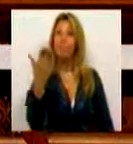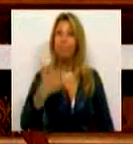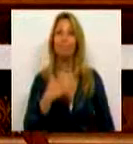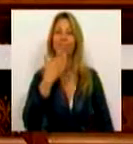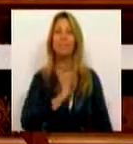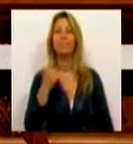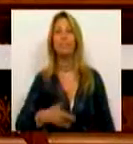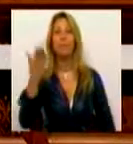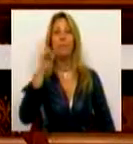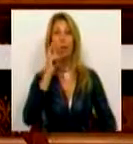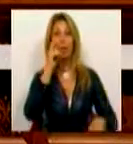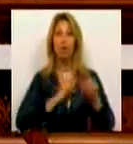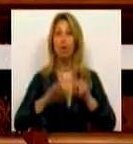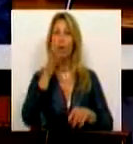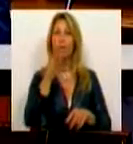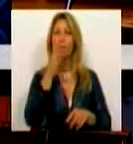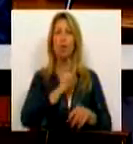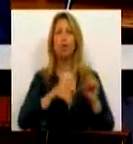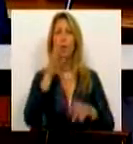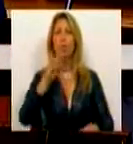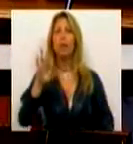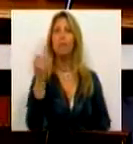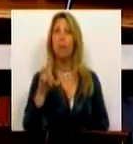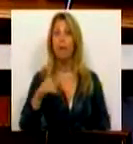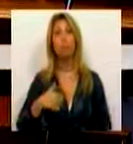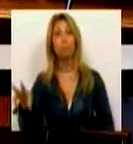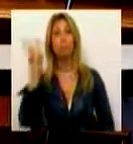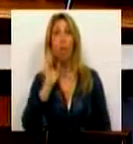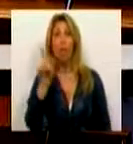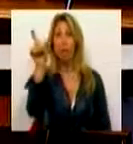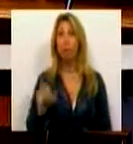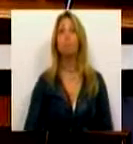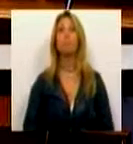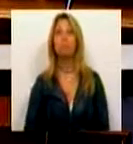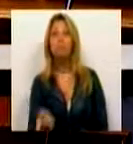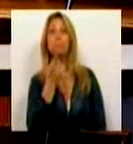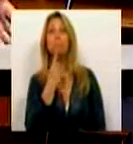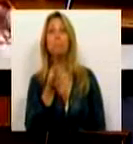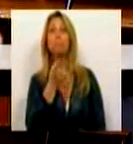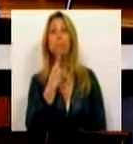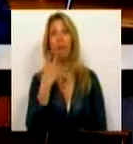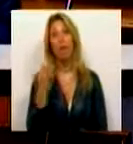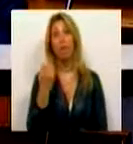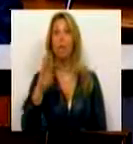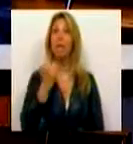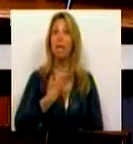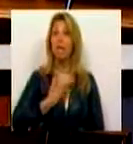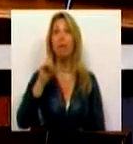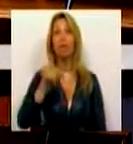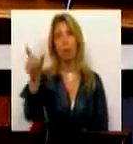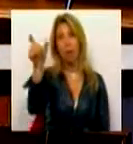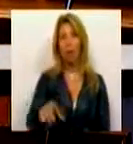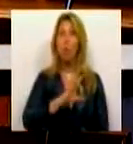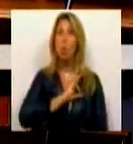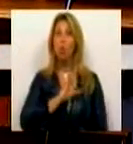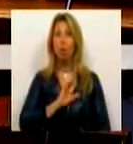Sr. Presidente, muito obrigado. Senhoras e Srs. Deputados, Sr. Deputado Miguel Santos, ouvindo, percebo que, além do PSD, também o senhor não